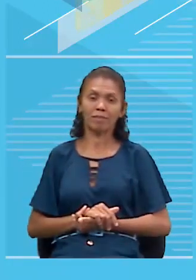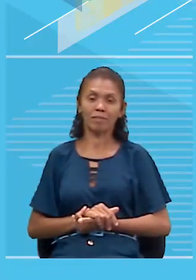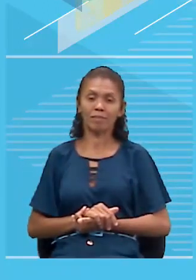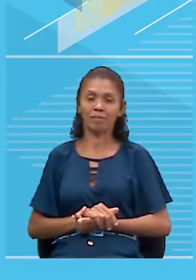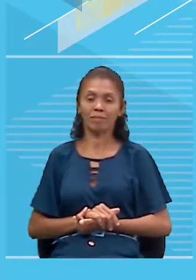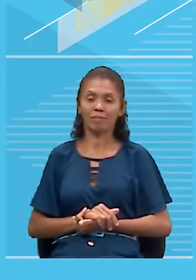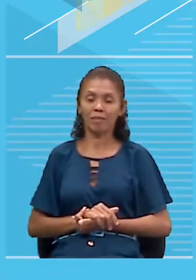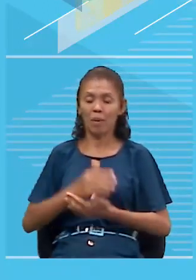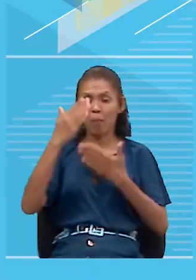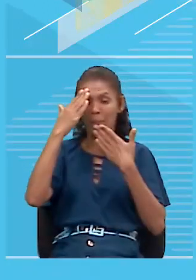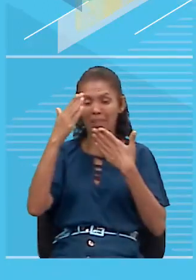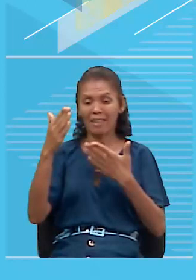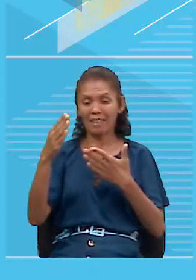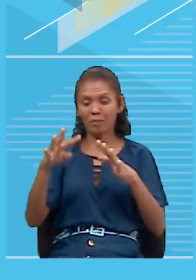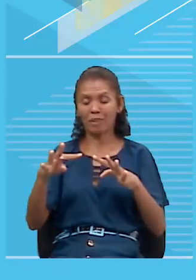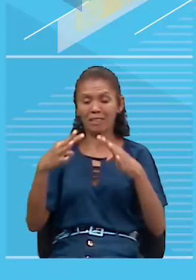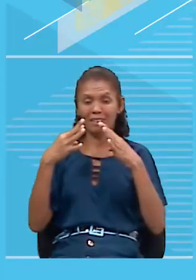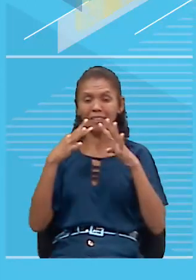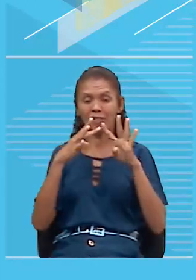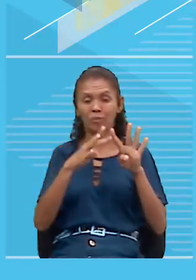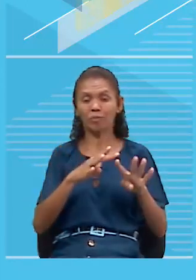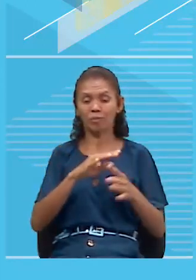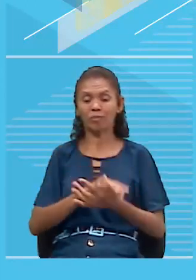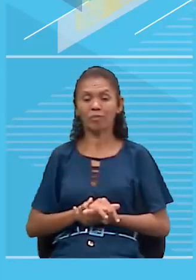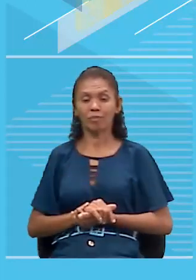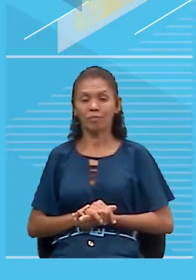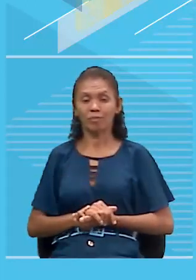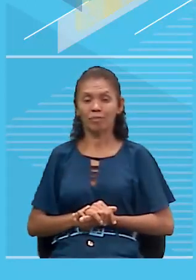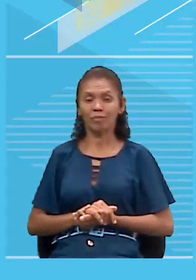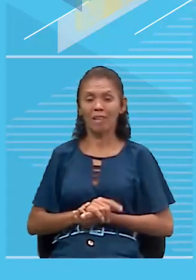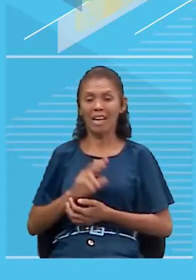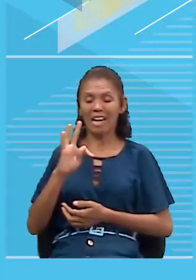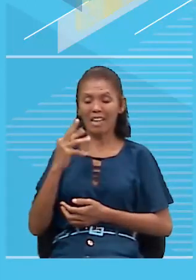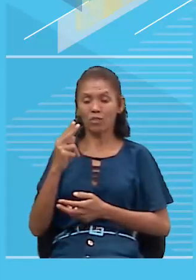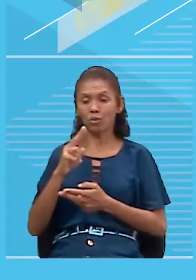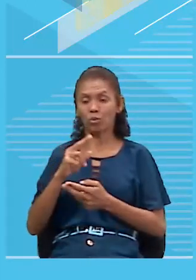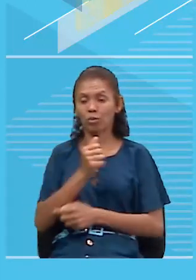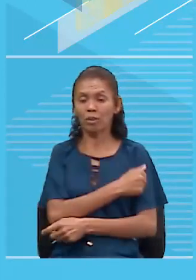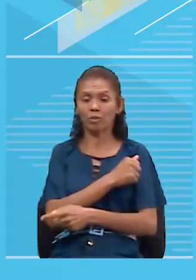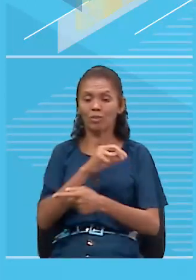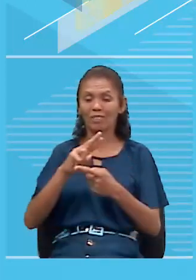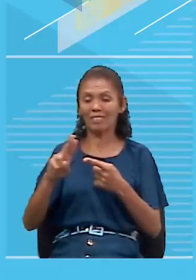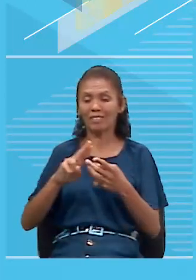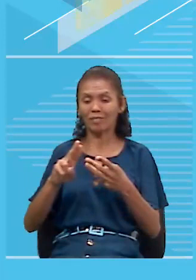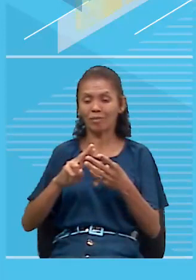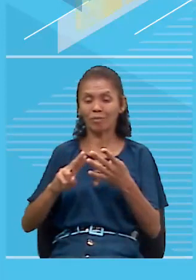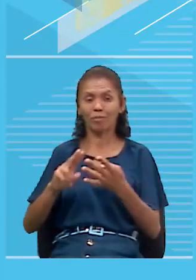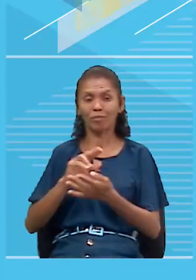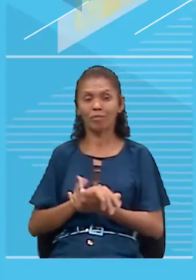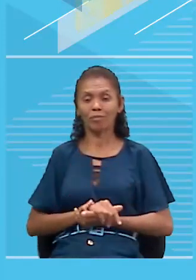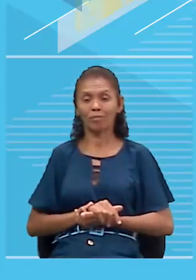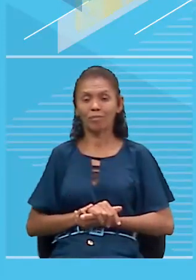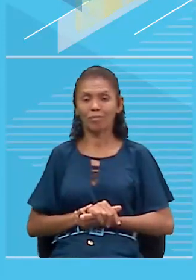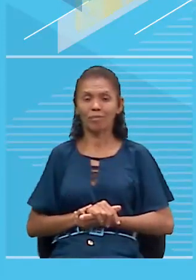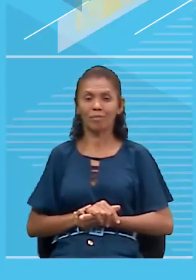pela linda atenção Felipe Adriana Dulce Joyce Santiago galera de Miguel Leão participando sempre ativamente